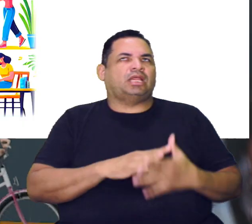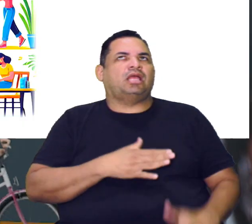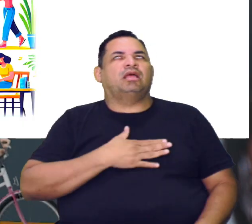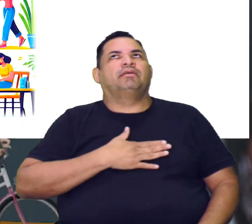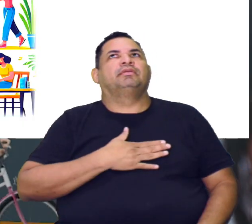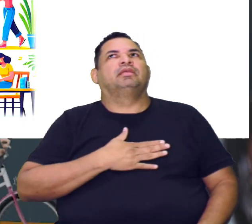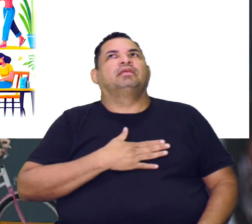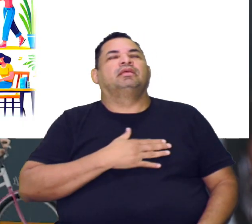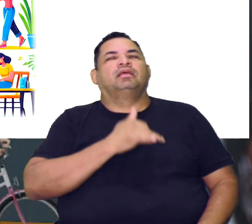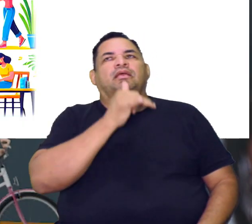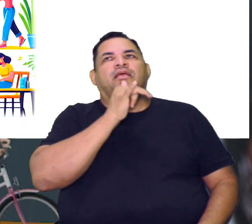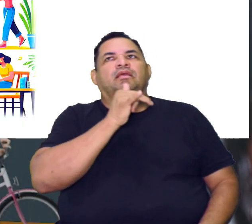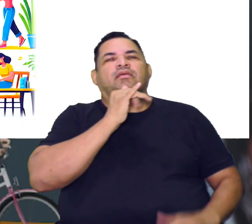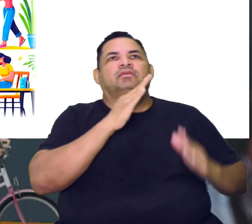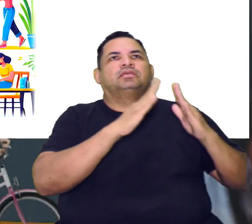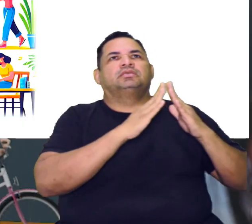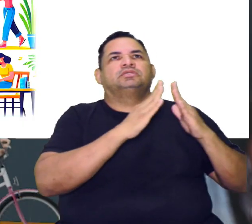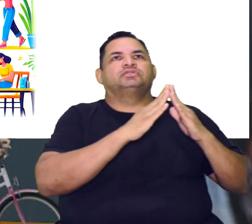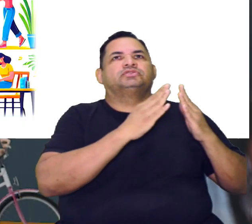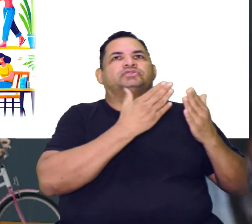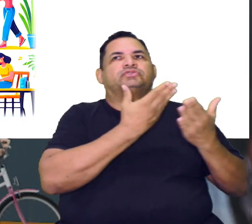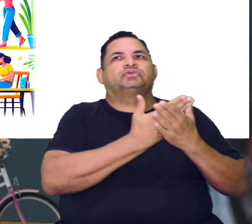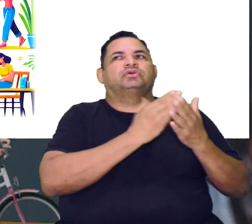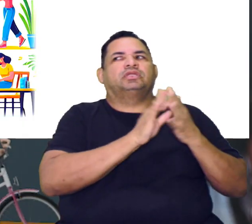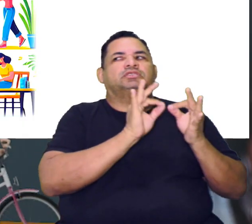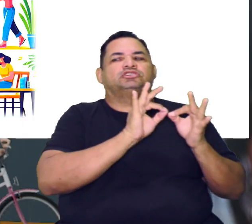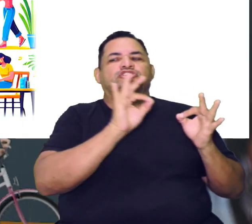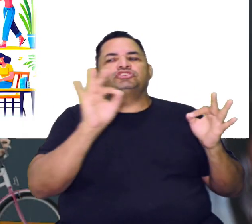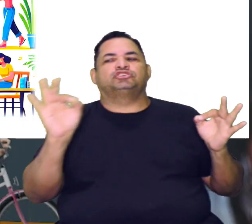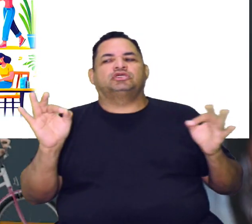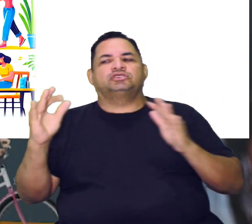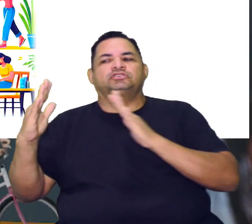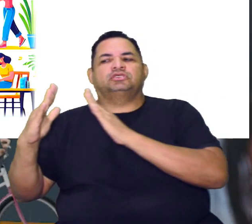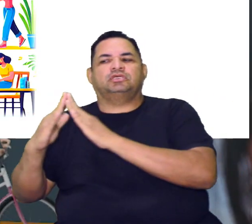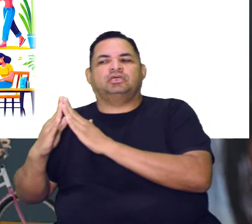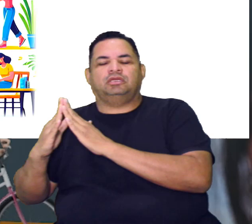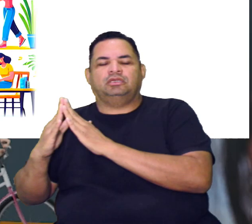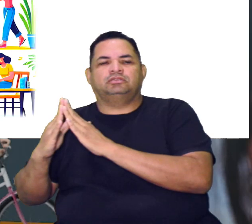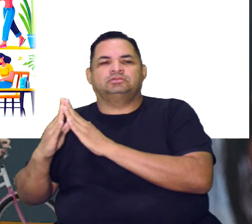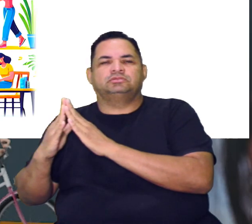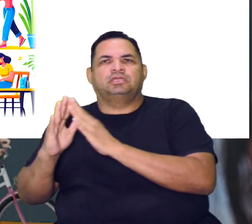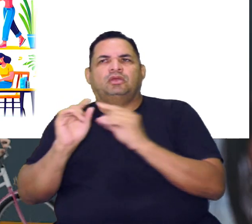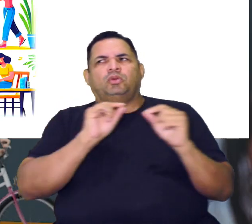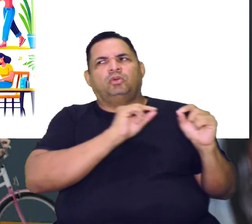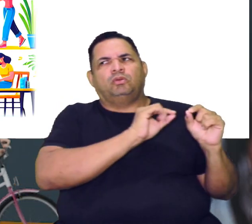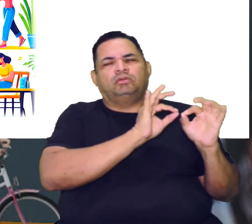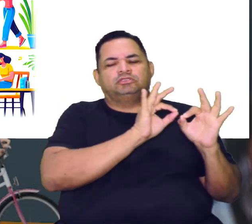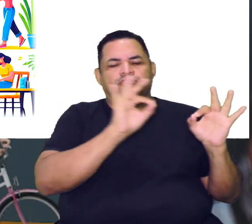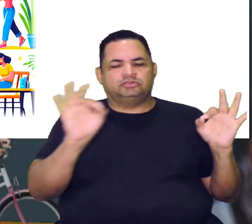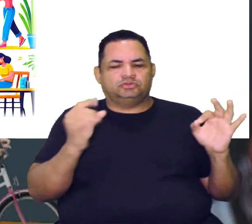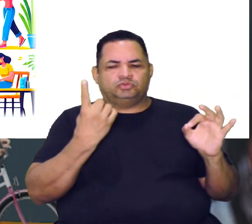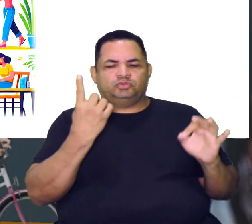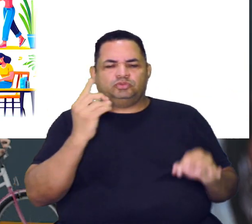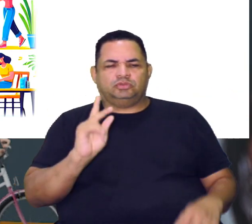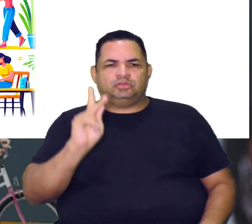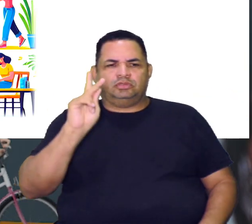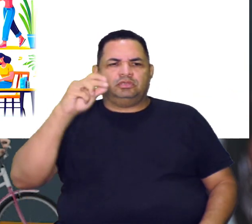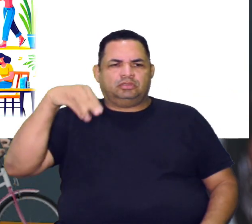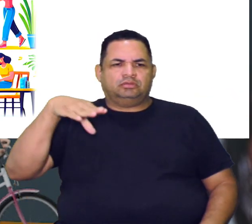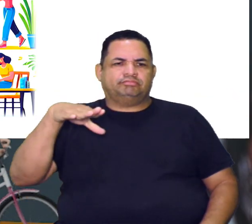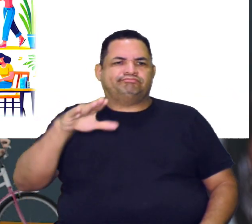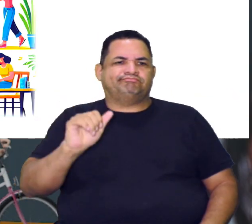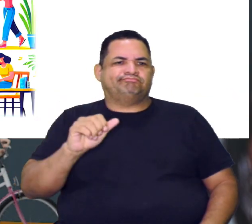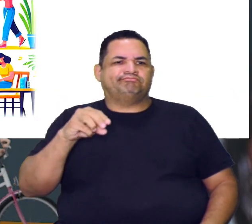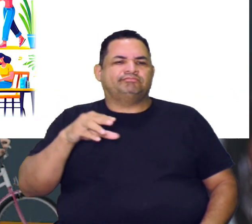escola fique a 1 quilômetro de distância da minha casa. 1 quilômetro, se você pensar, não é muito longe. Ao invés de eu ir,